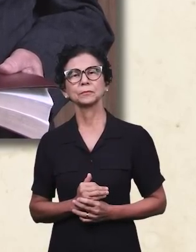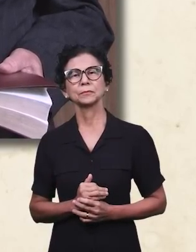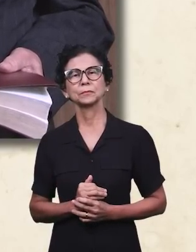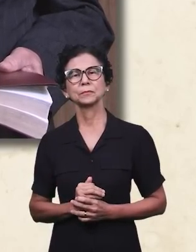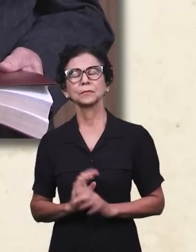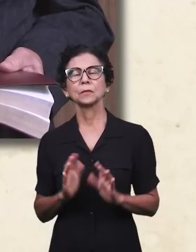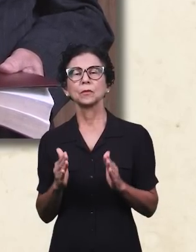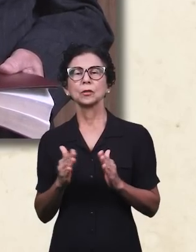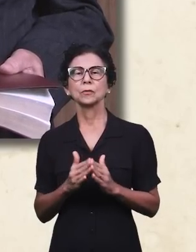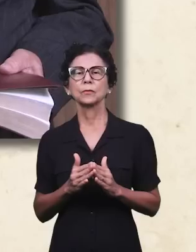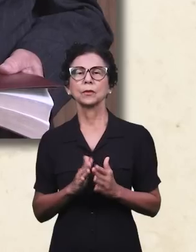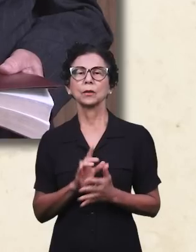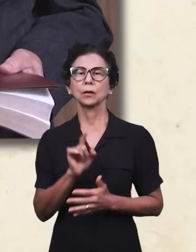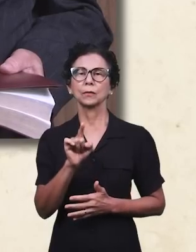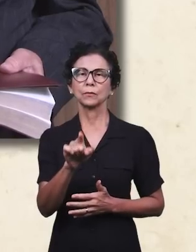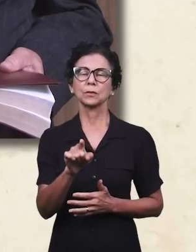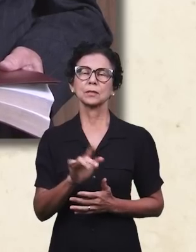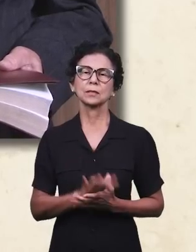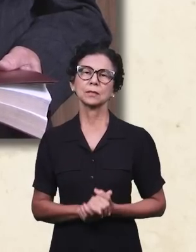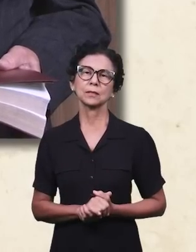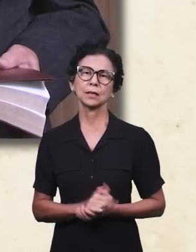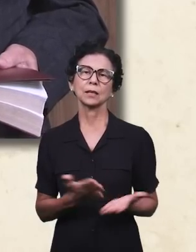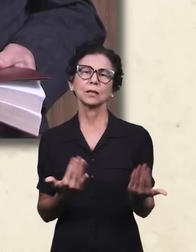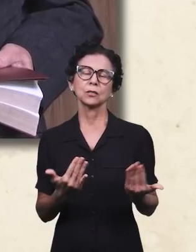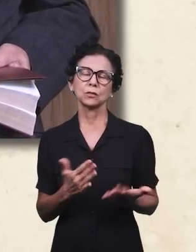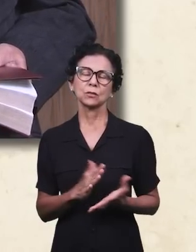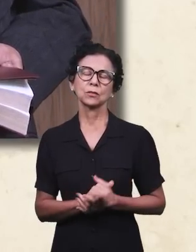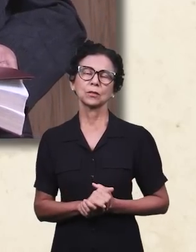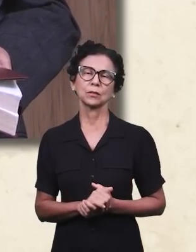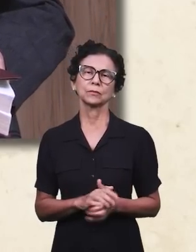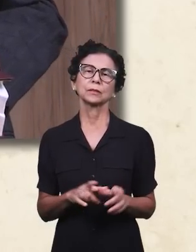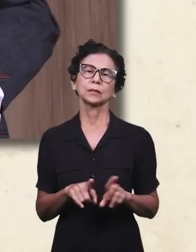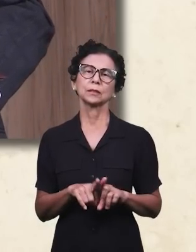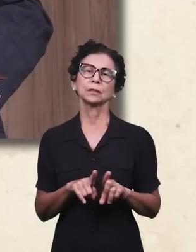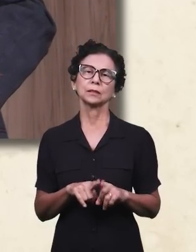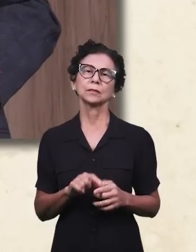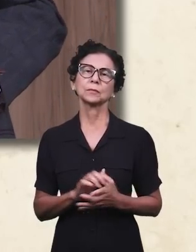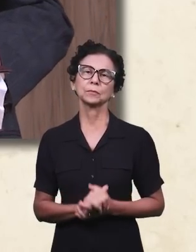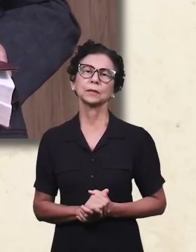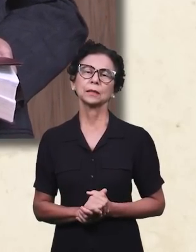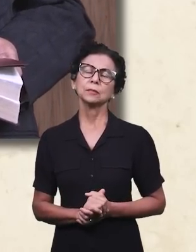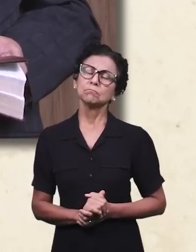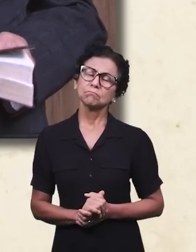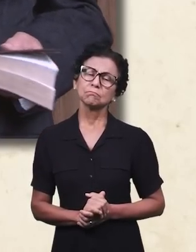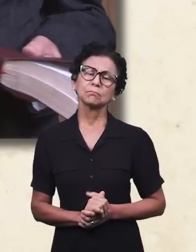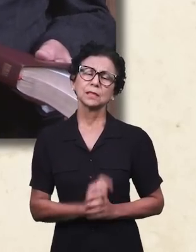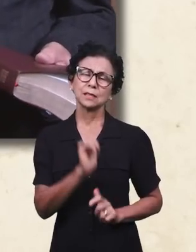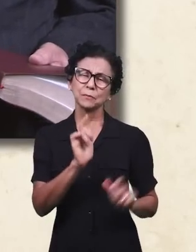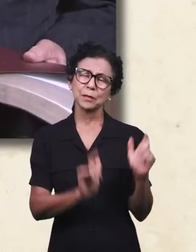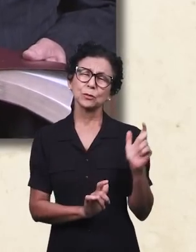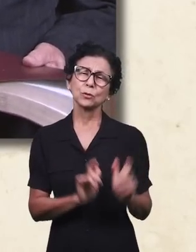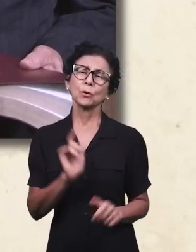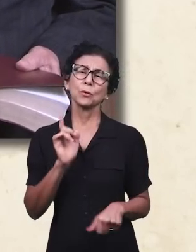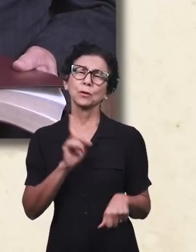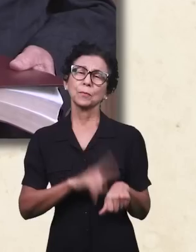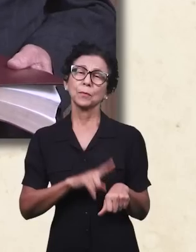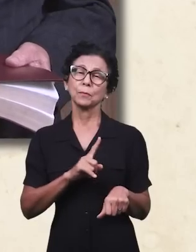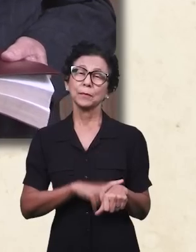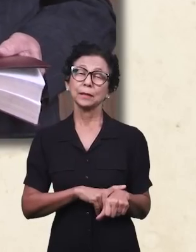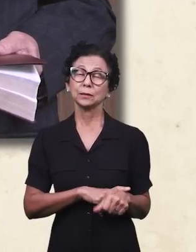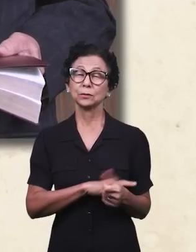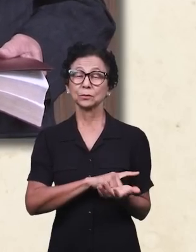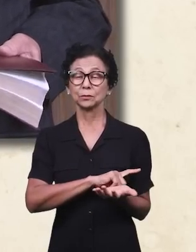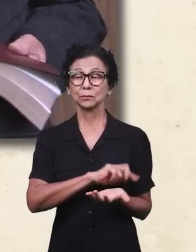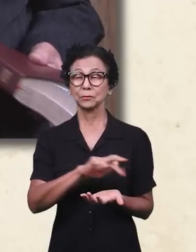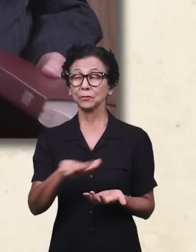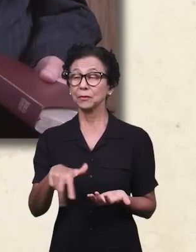direcionada a você, mas muito mais a tantos quantos enfrentam toda sorte de adversidade nas